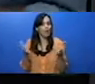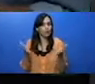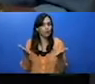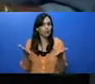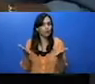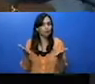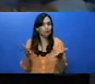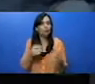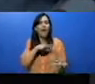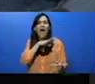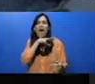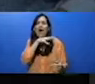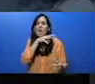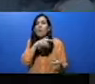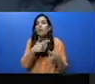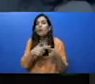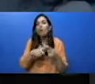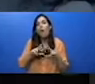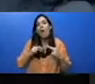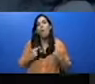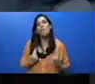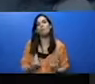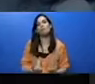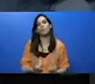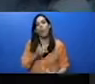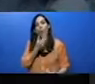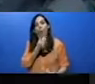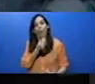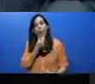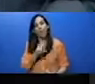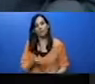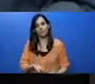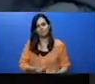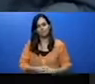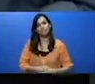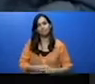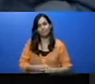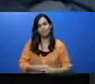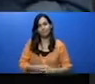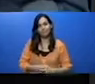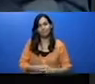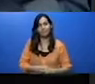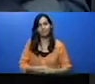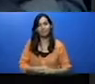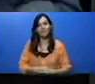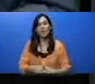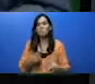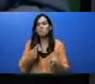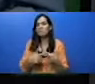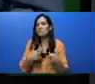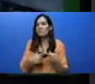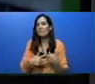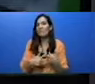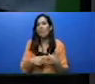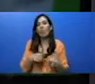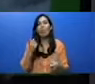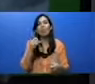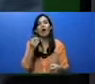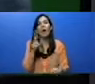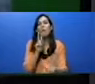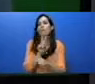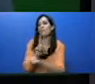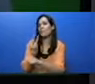em extinção com a interferência do ser humano, até devido ao ser humano, às atitudes dos